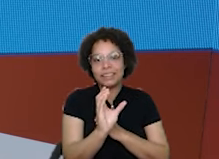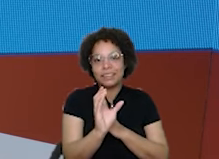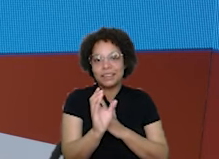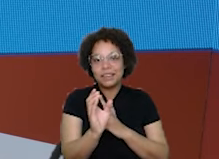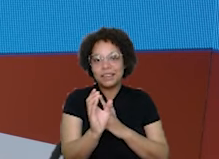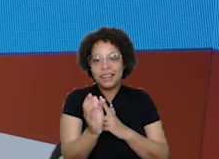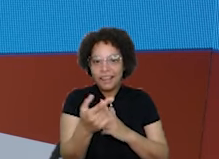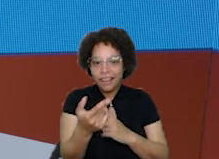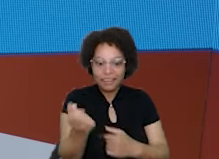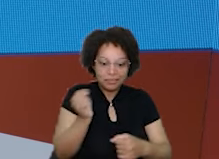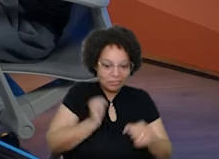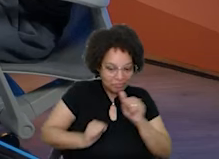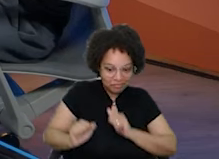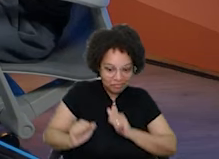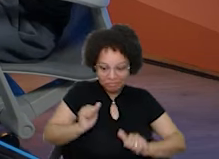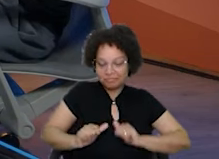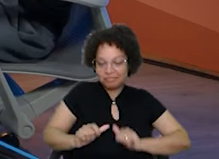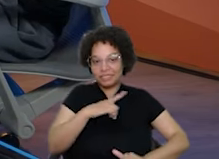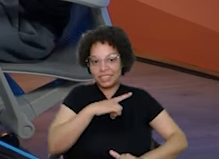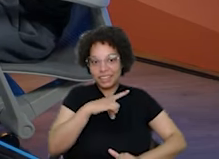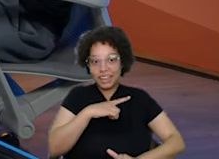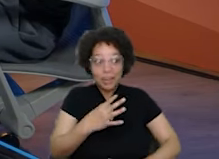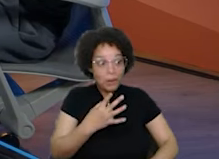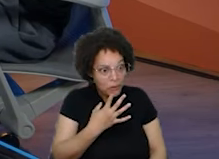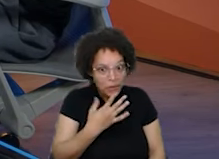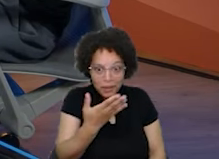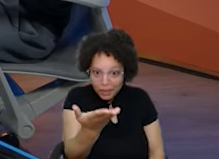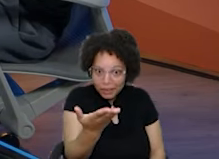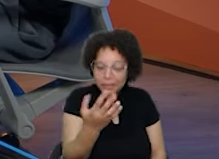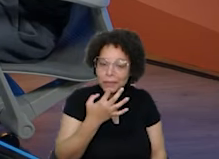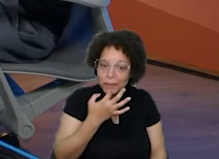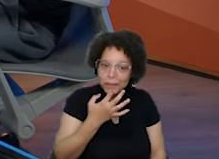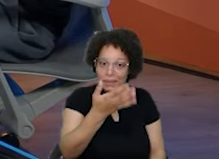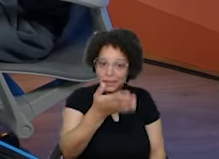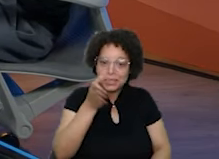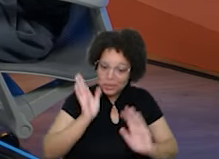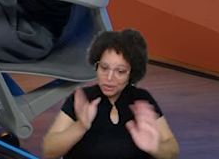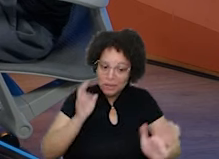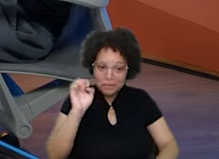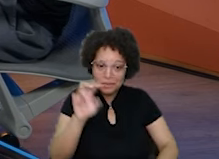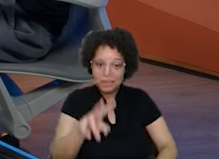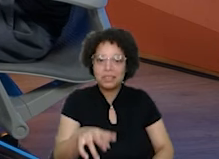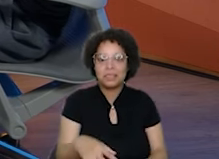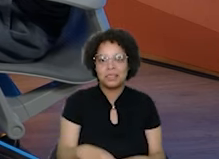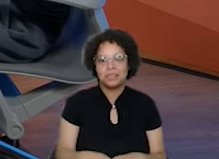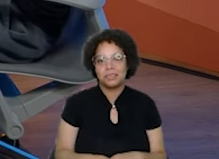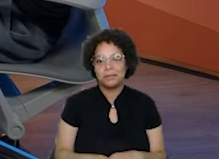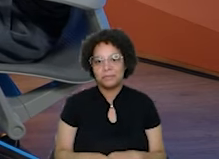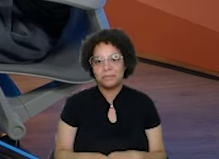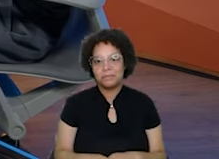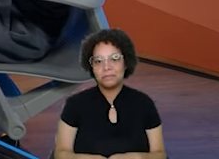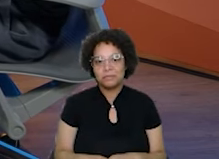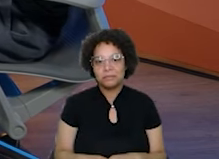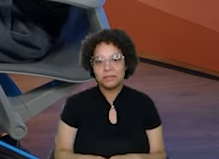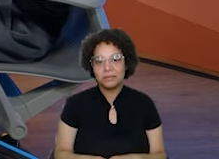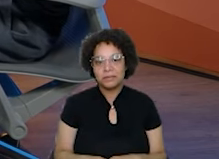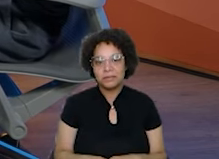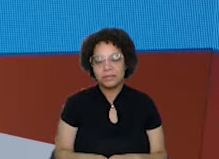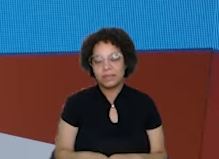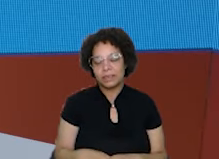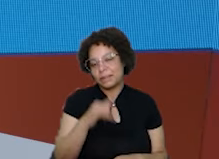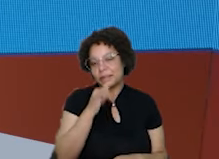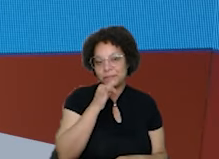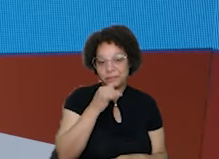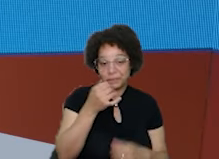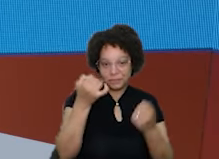eh esperançosas éa eu já te vi e quando só contar uma situação assim mas por